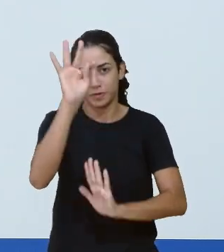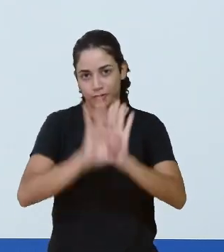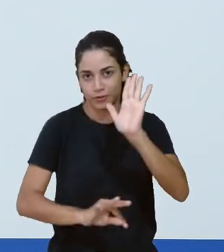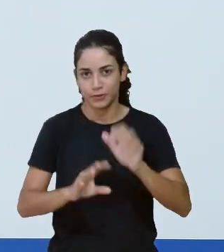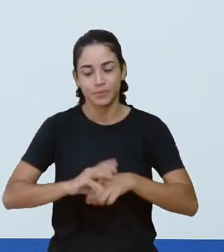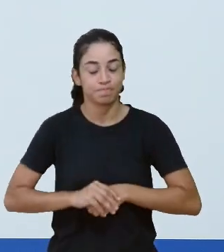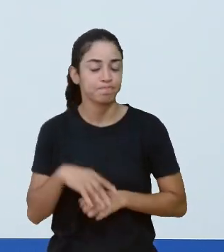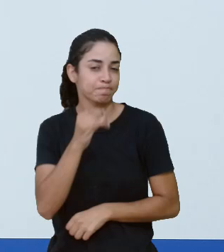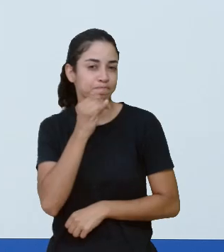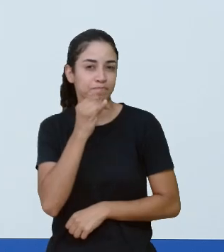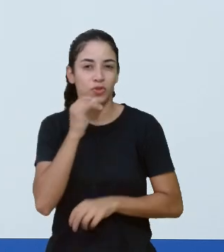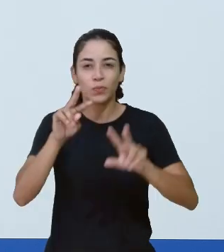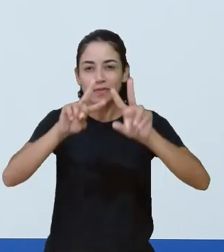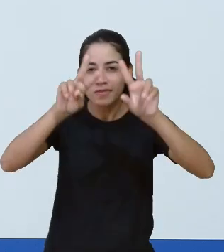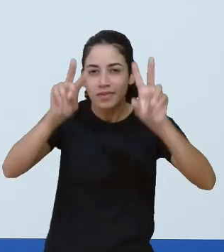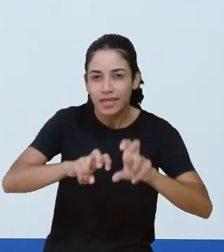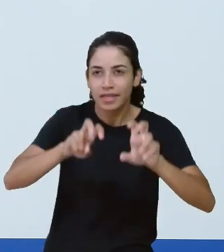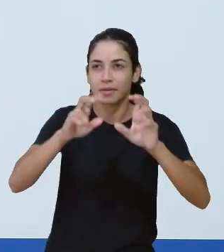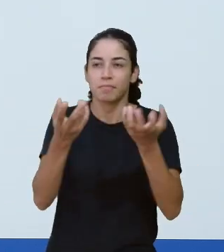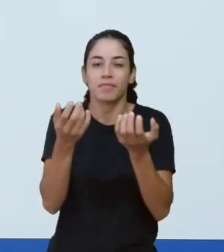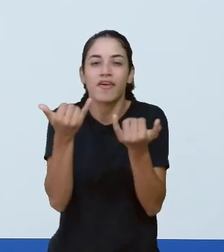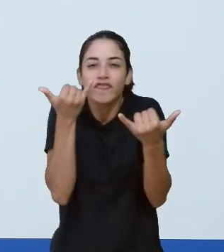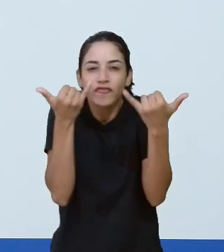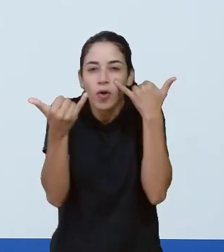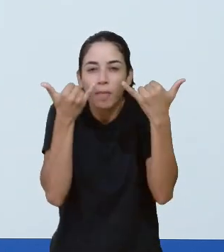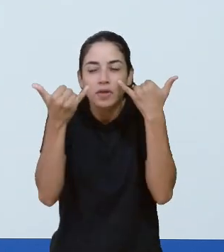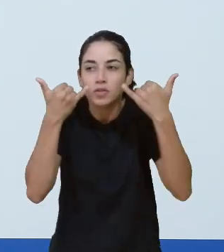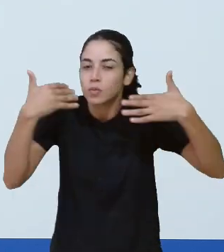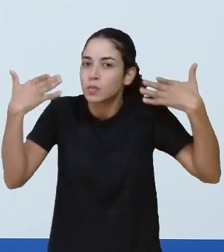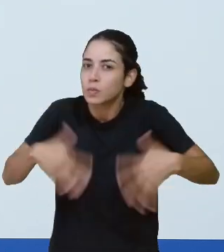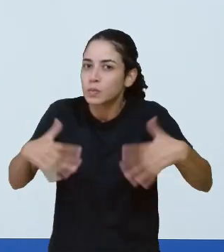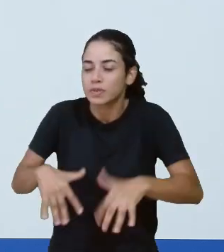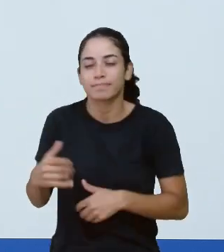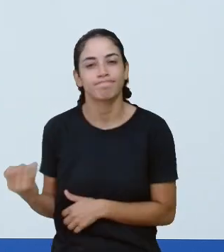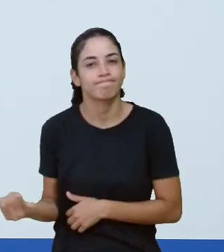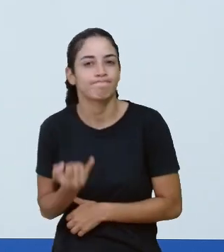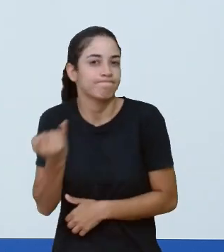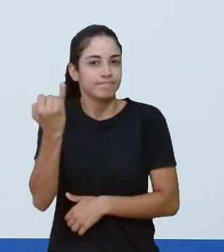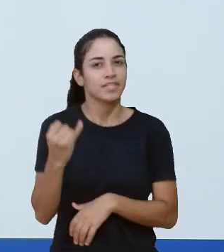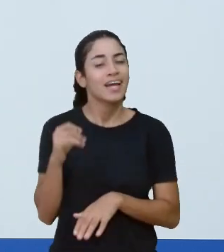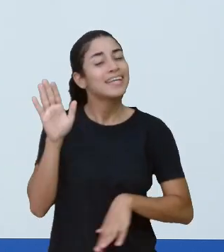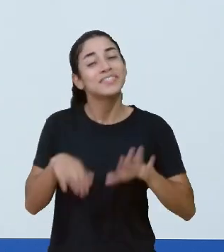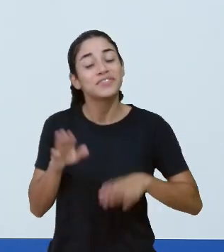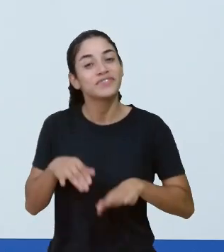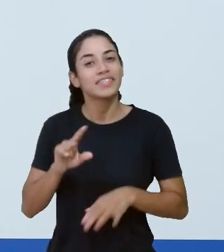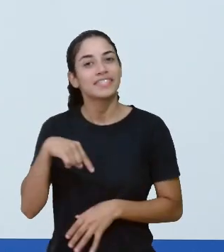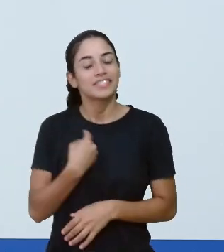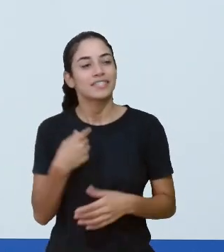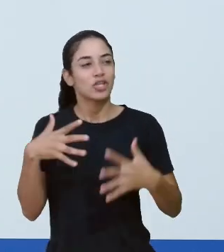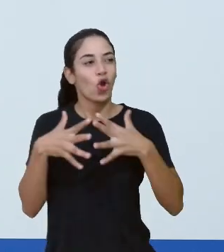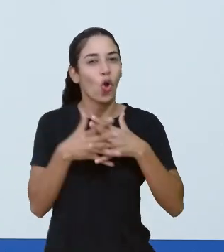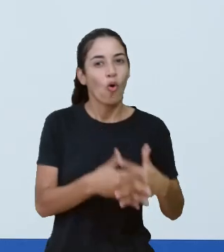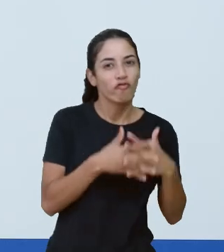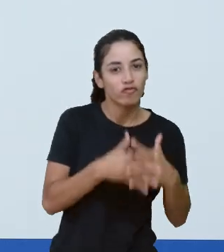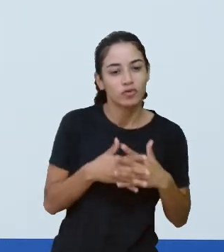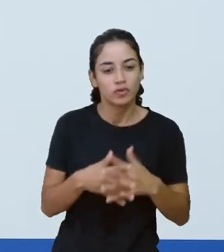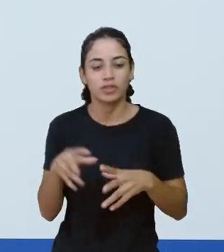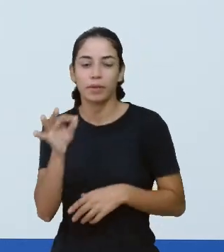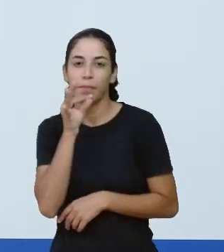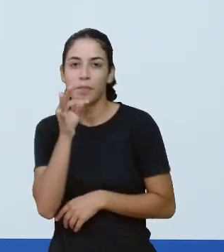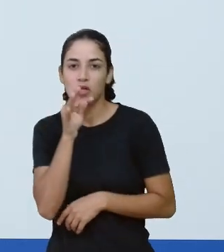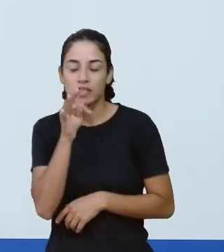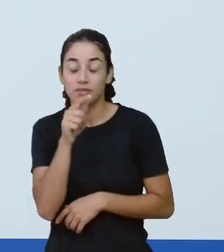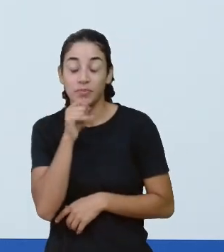O tema é a informação mais importante e muitas vezes a gente costuma confundir o tema com o